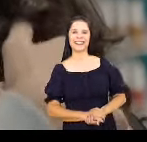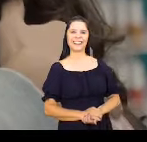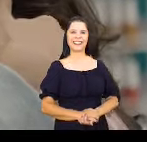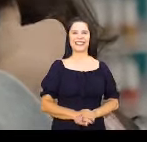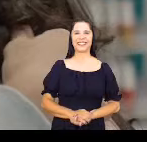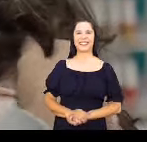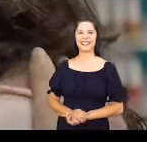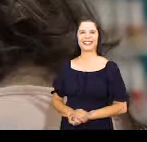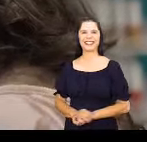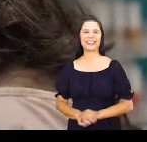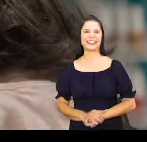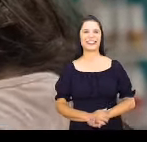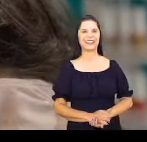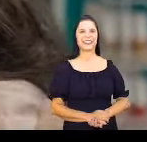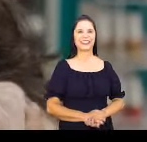remédio